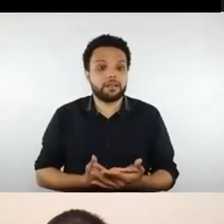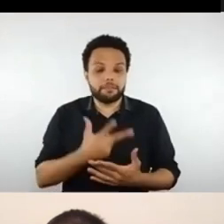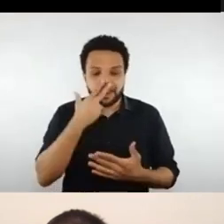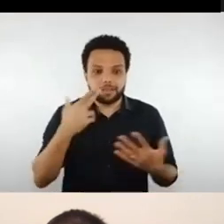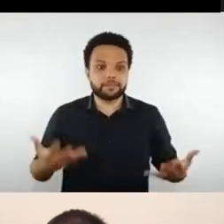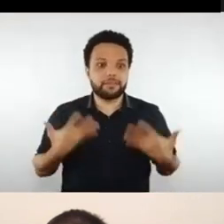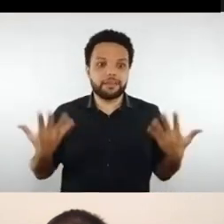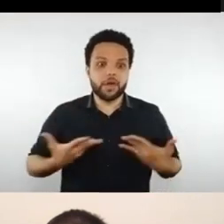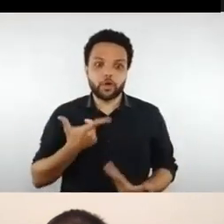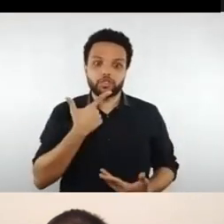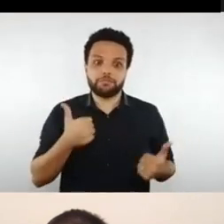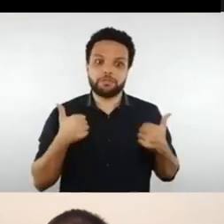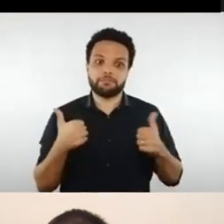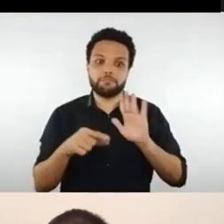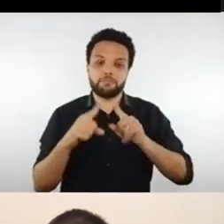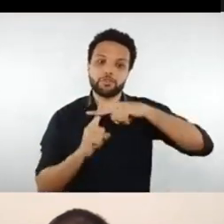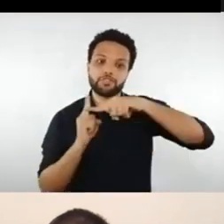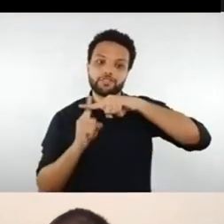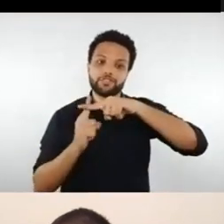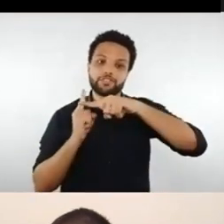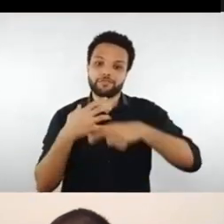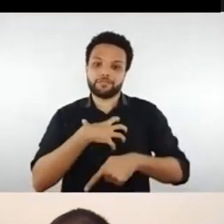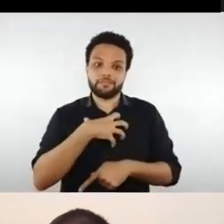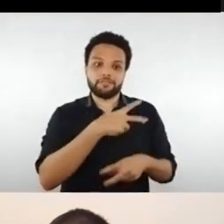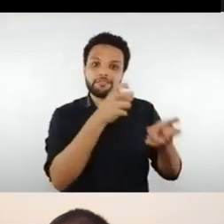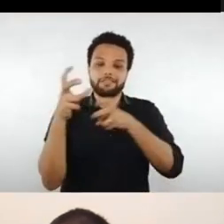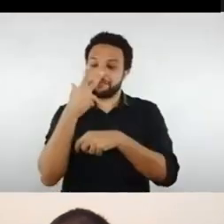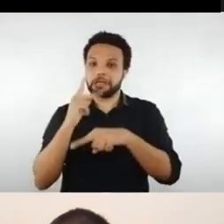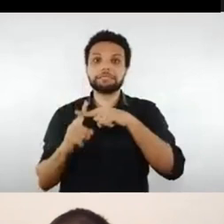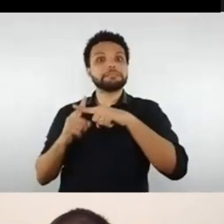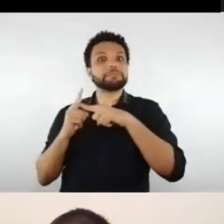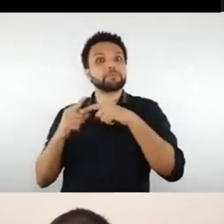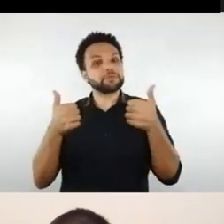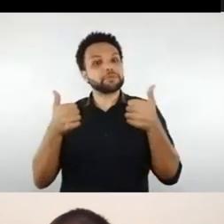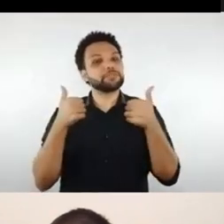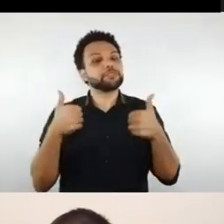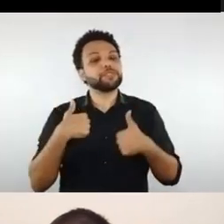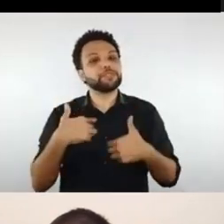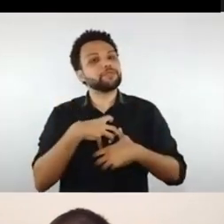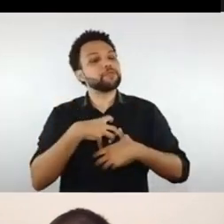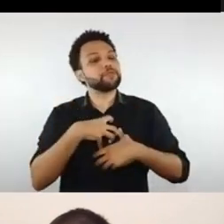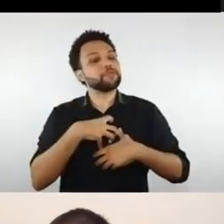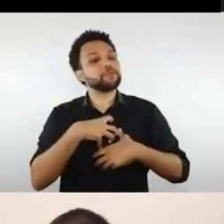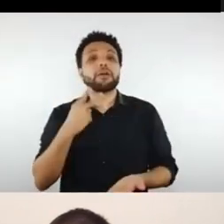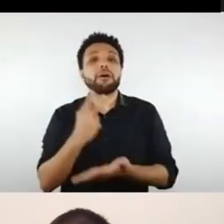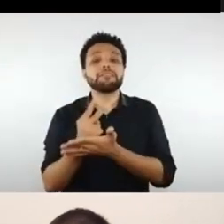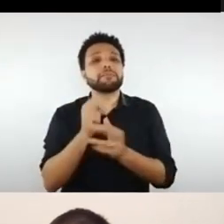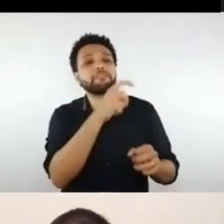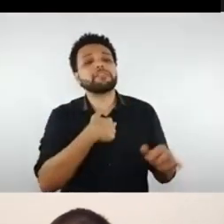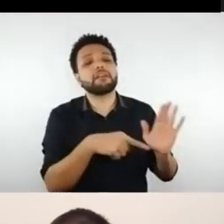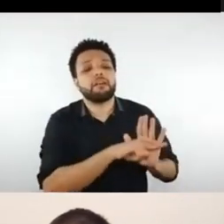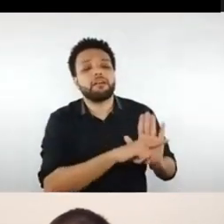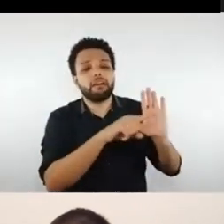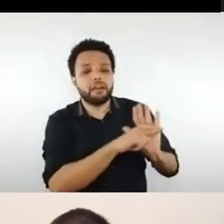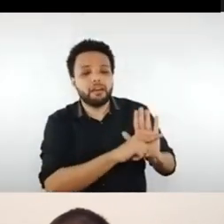falas aqui hoje. Eu gostei de ouvir algum otimismo, porque tudo que eu vejo é super deprimente no momento, quando